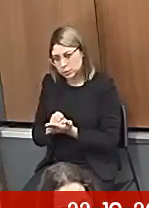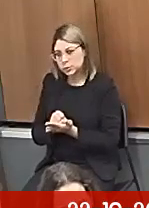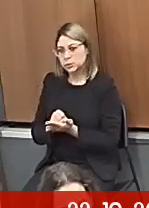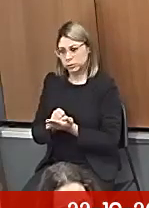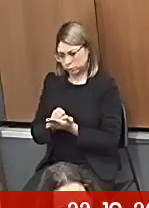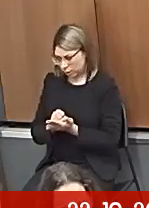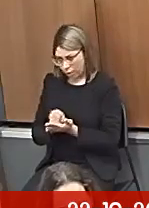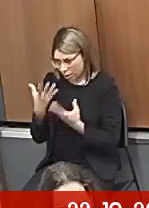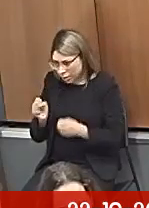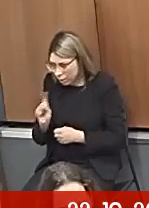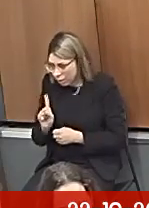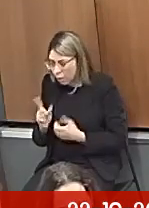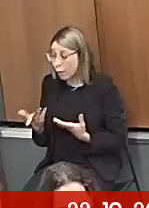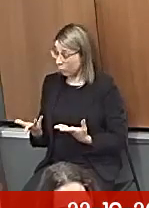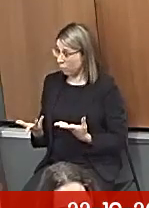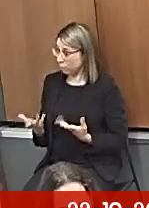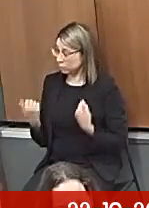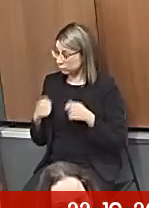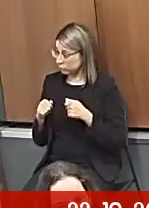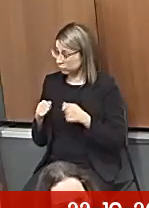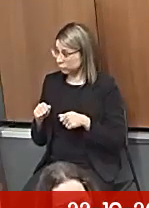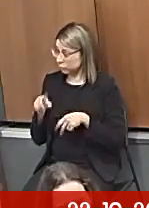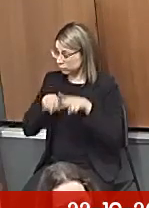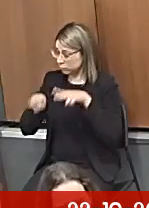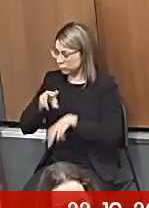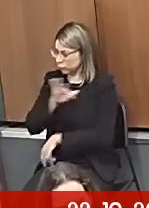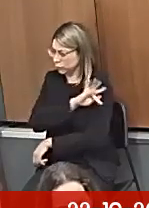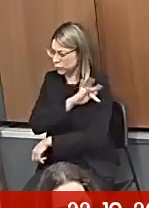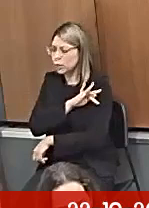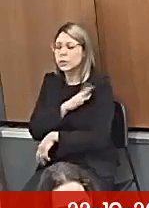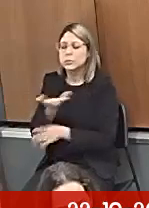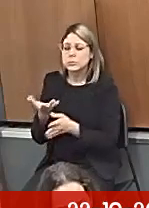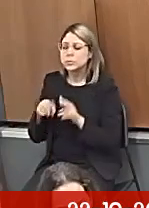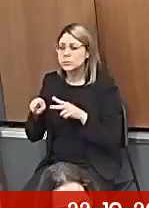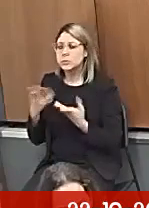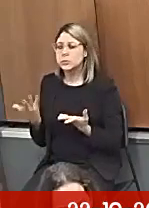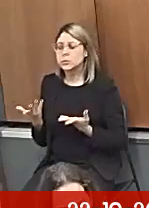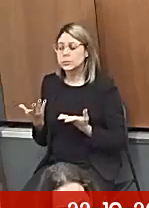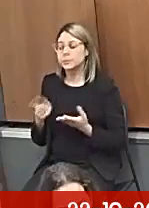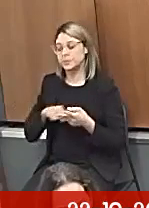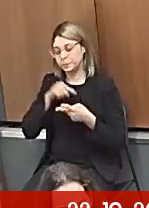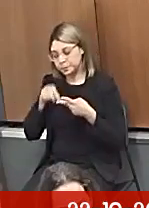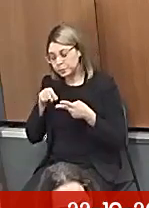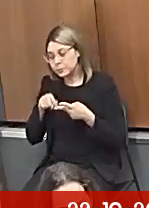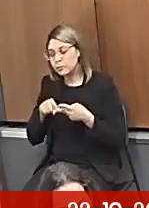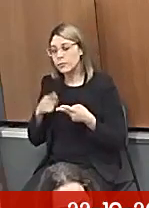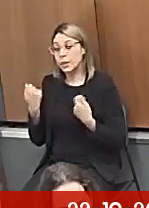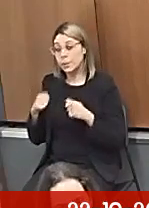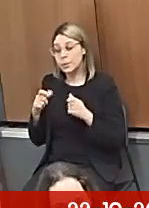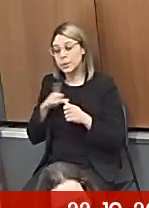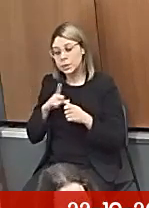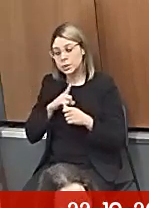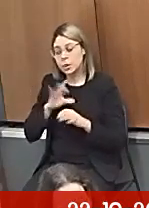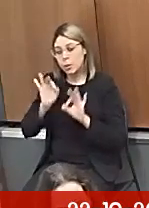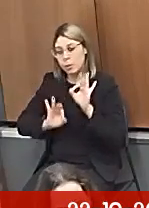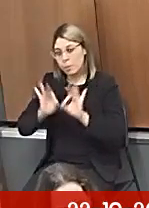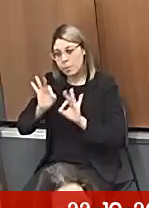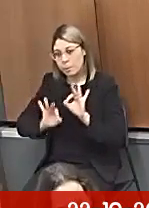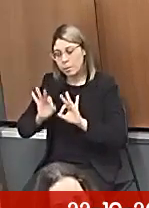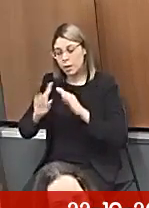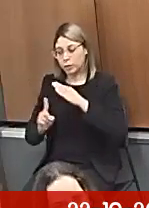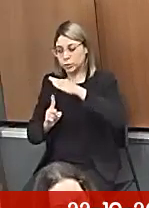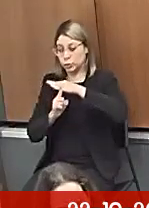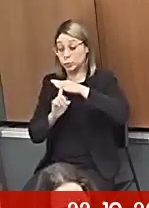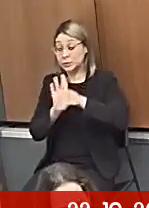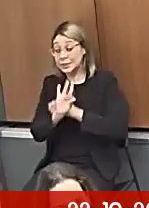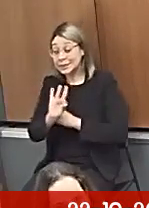sendo negadas, então, isso tem que ser fiscalizado. O segundo, sobre a existência de um plano de atendimento